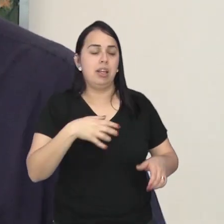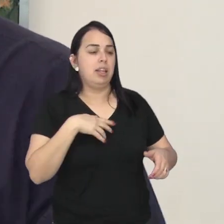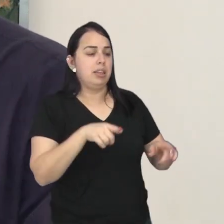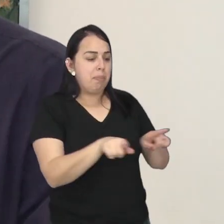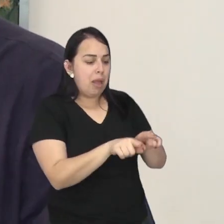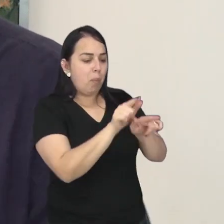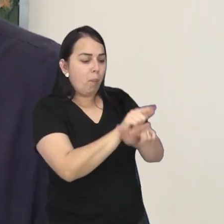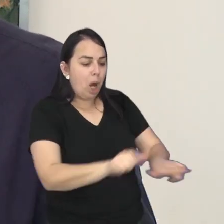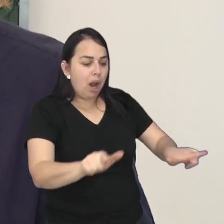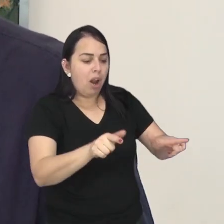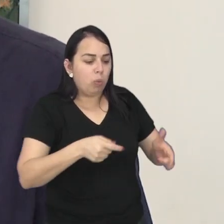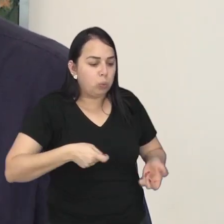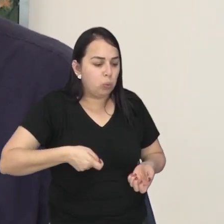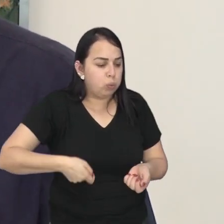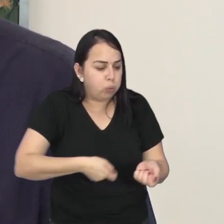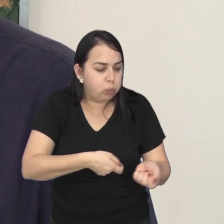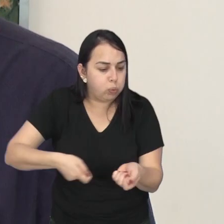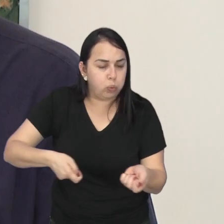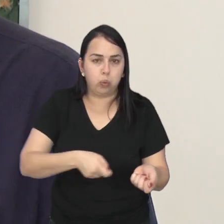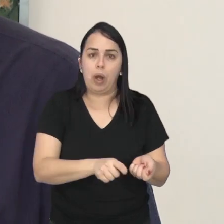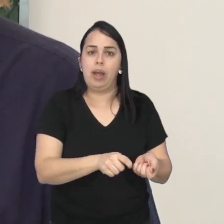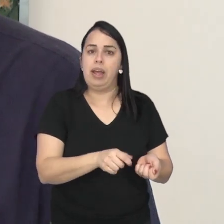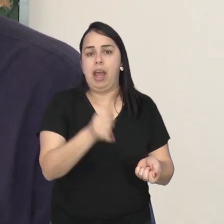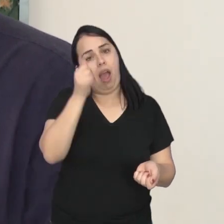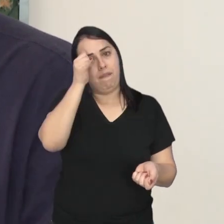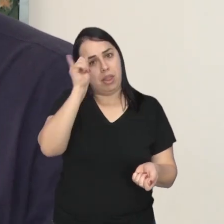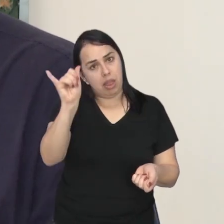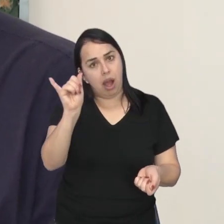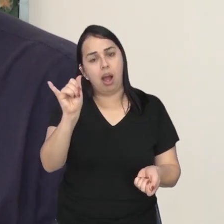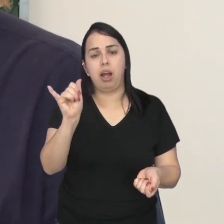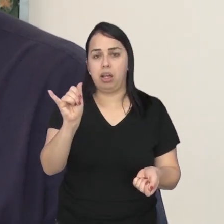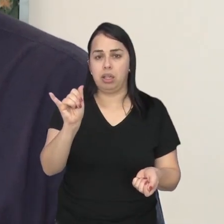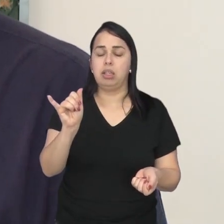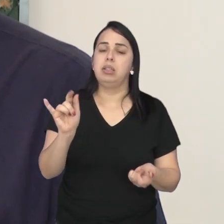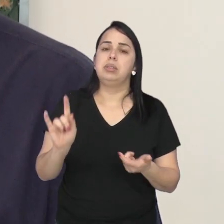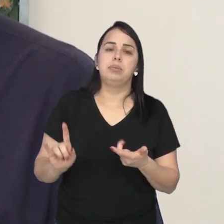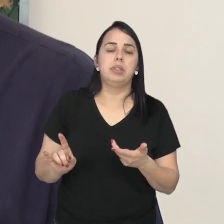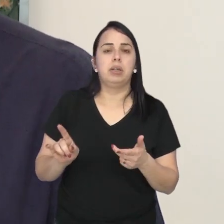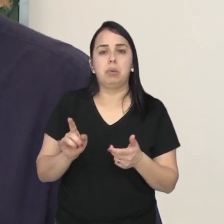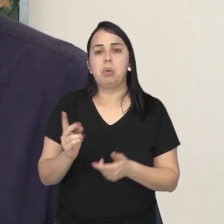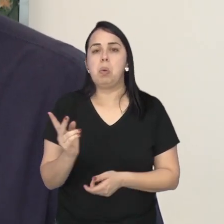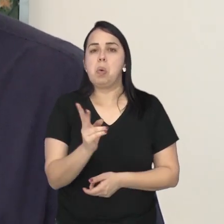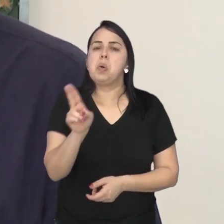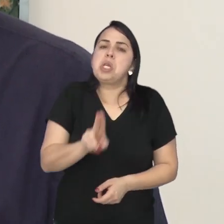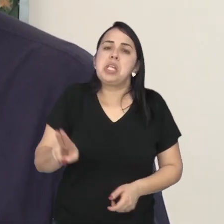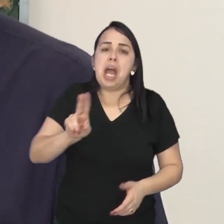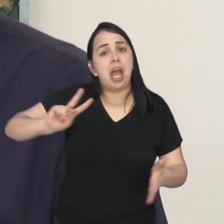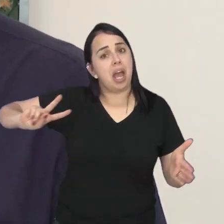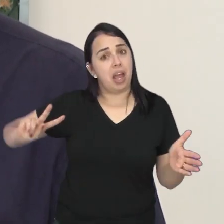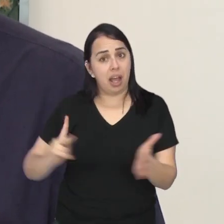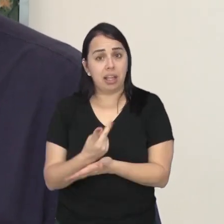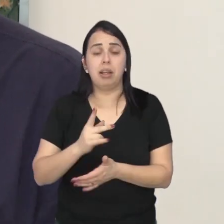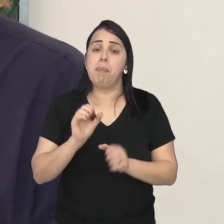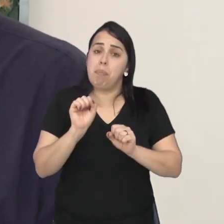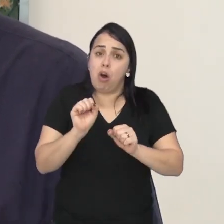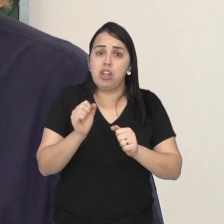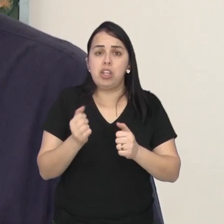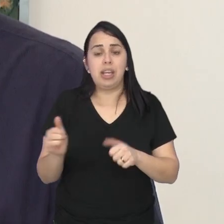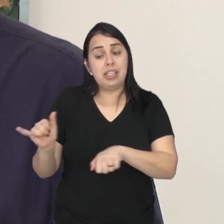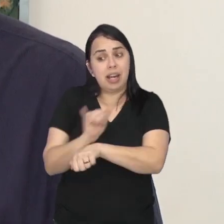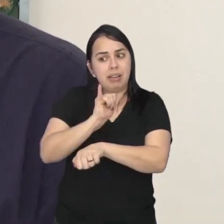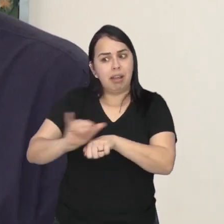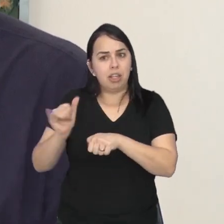e garagem com torneira aberta, com a mangueira, evitar esses usos que podem ser substituídos por formas